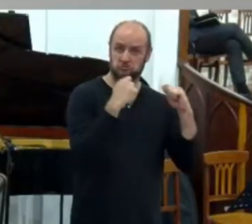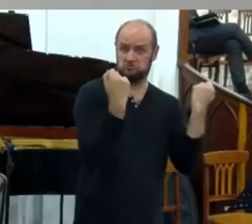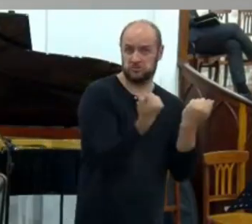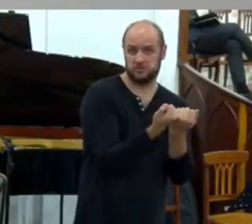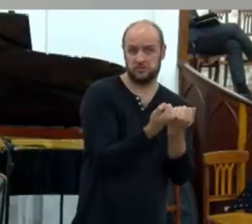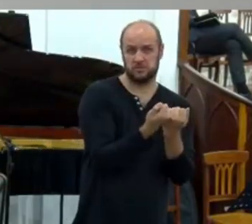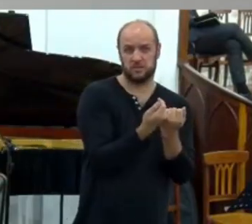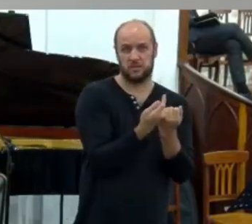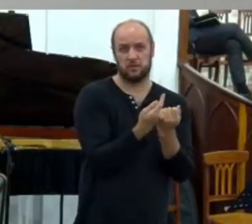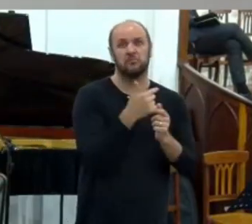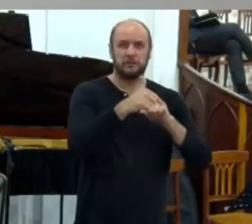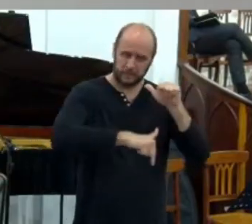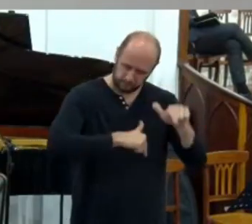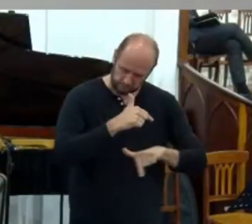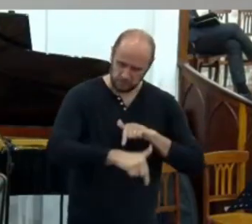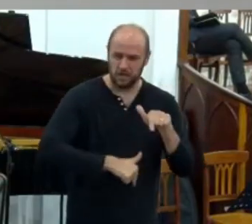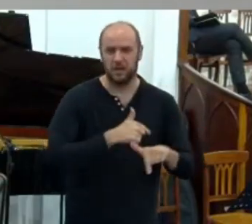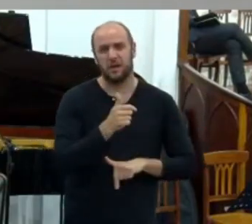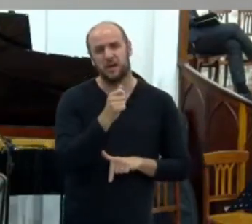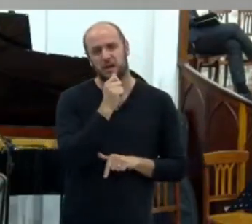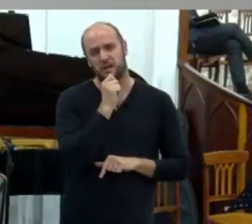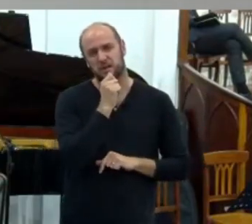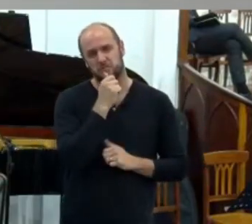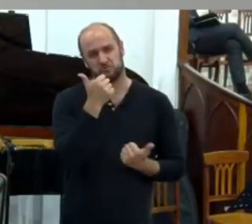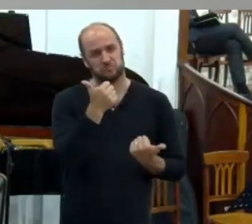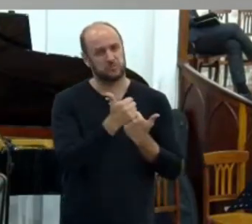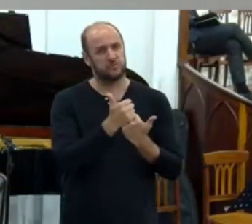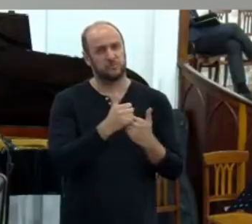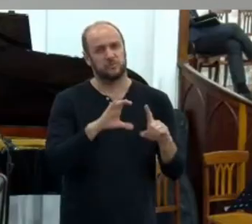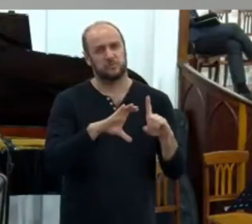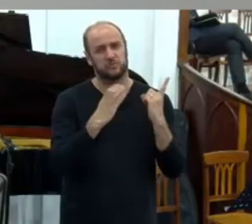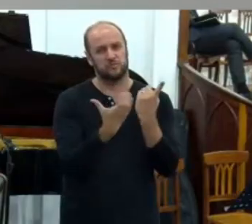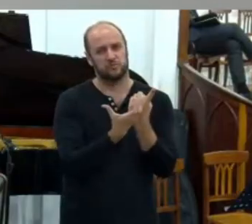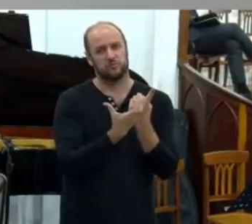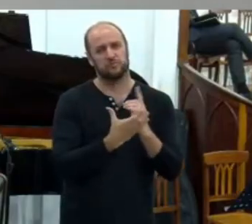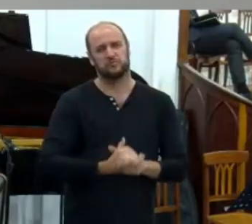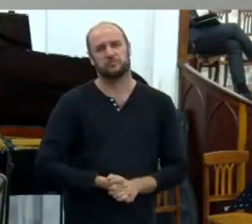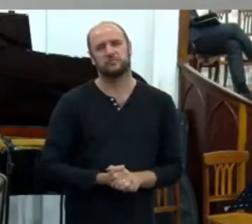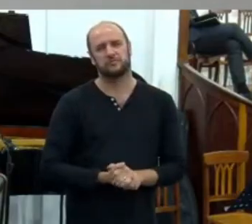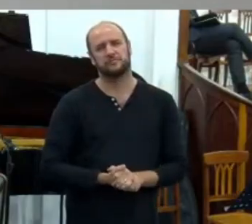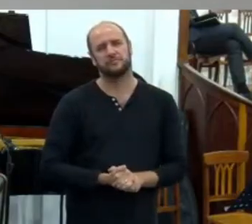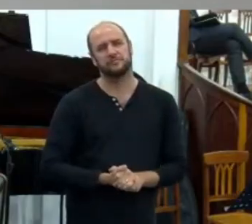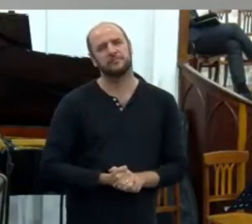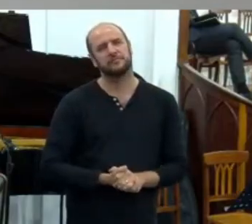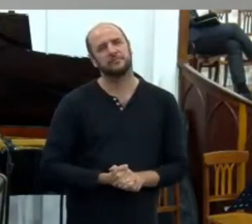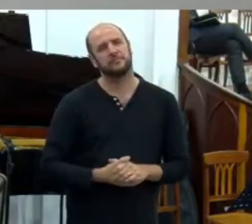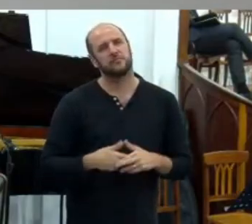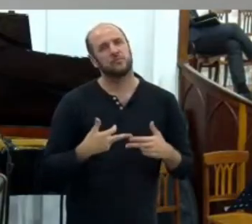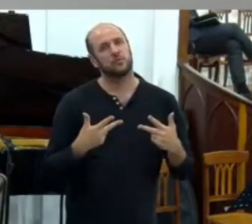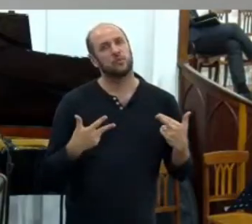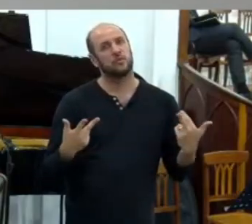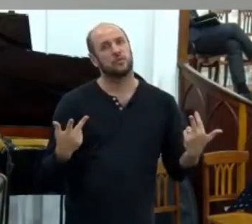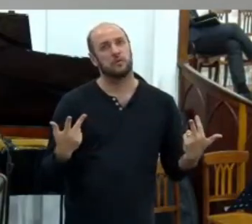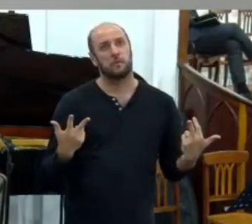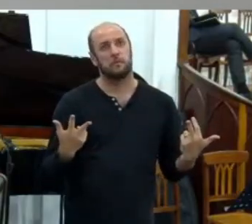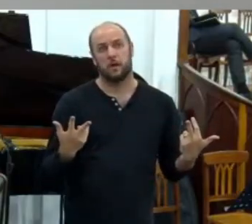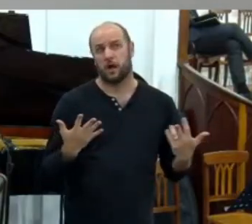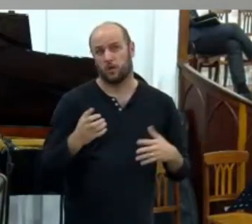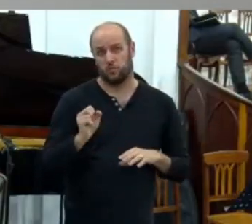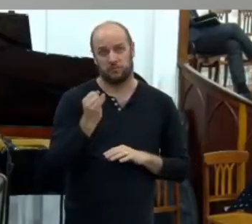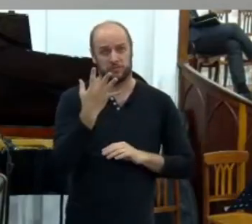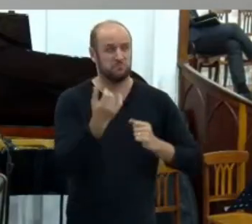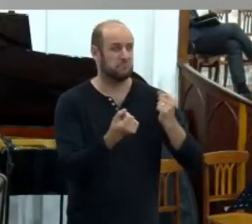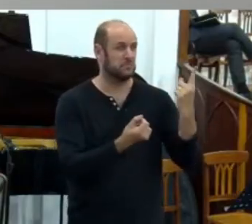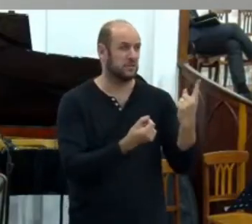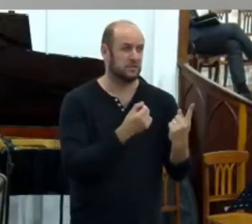mesmo profissionais substituem o culto. Algo que raramente deveria acontecer, e